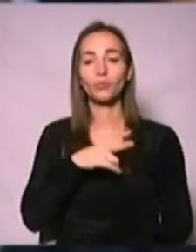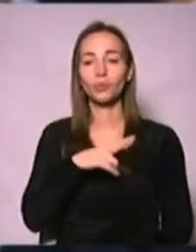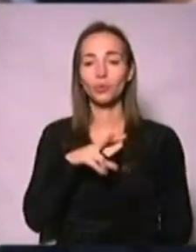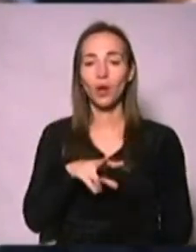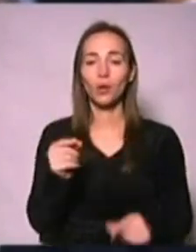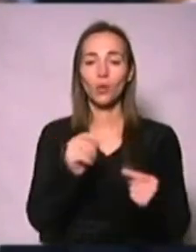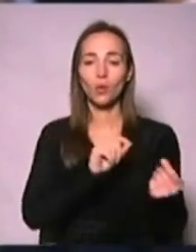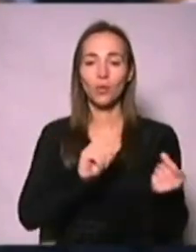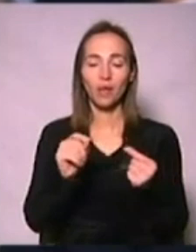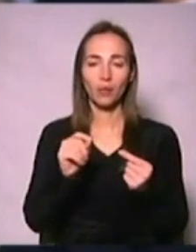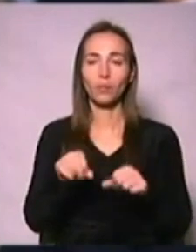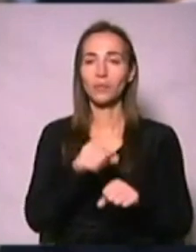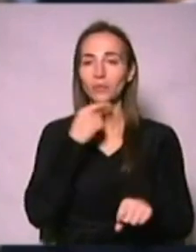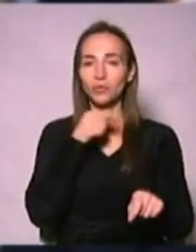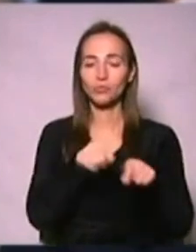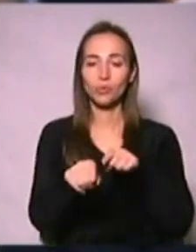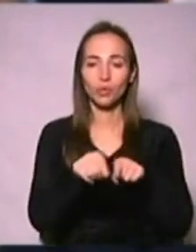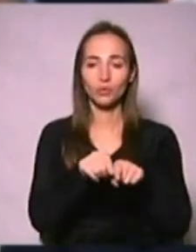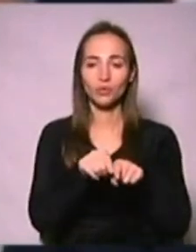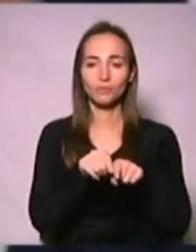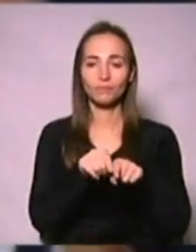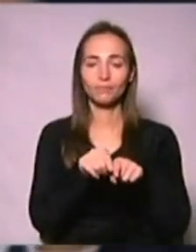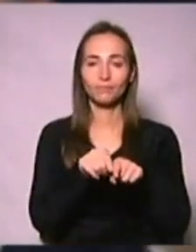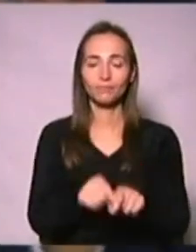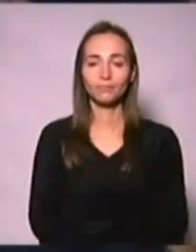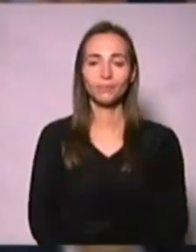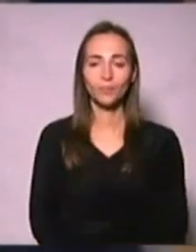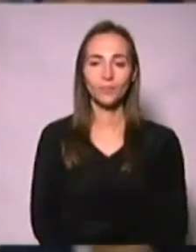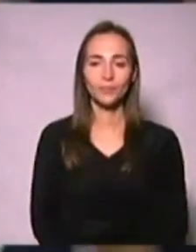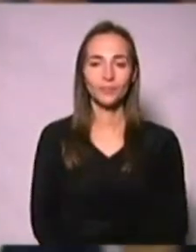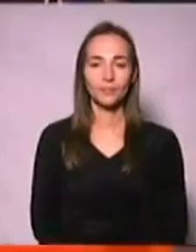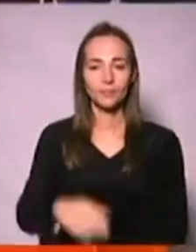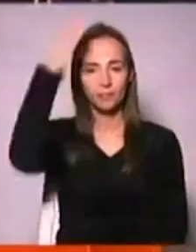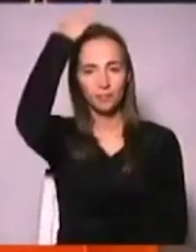diálogo entre partidos políticos a visão é